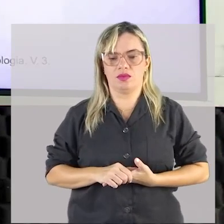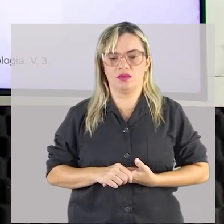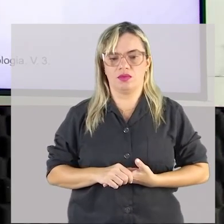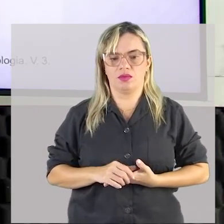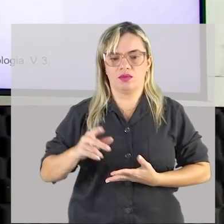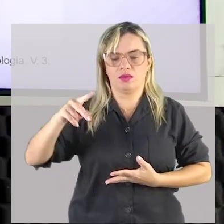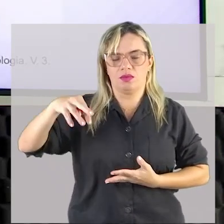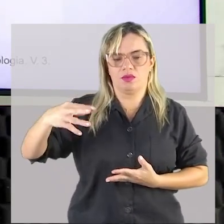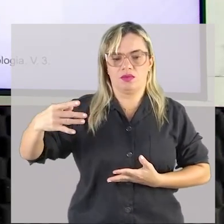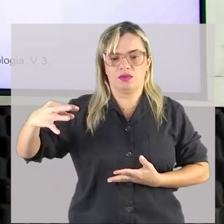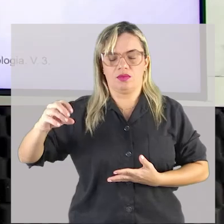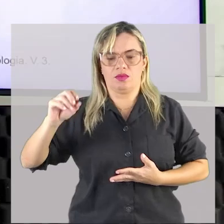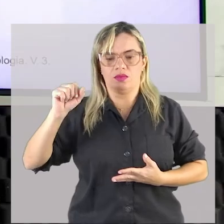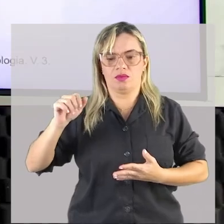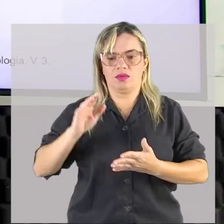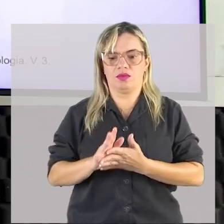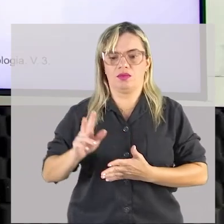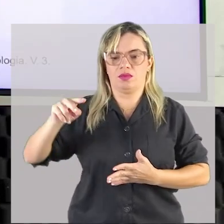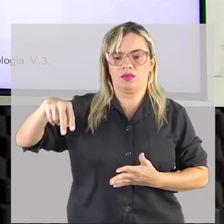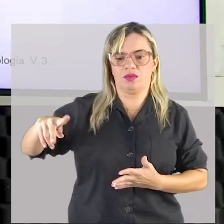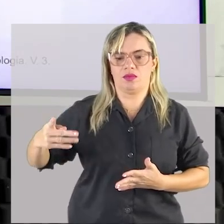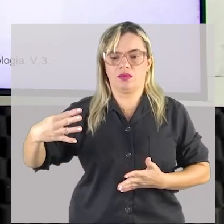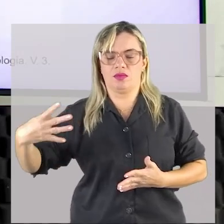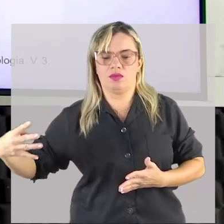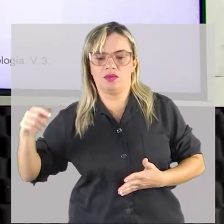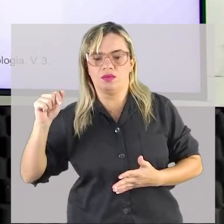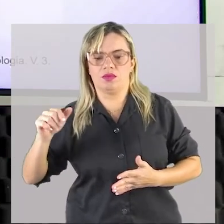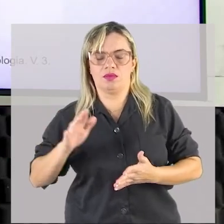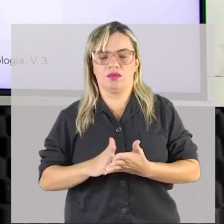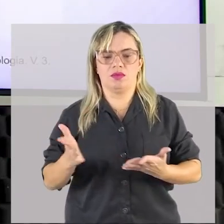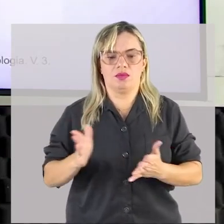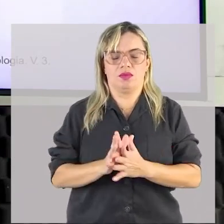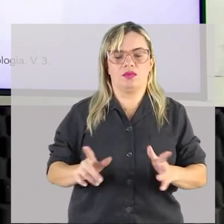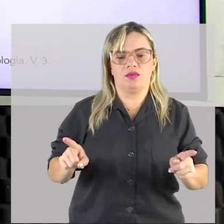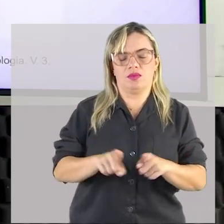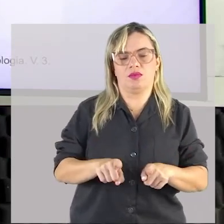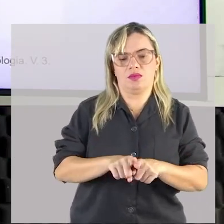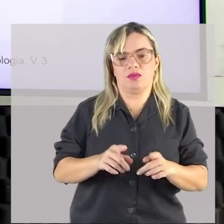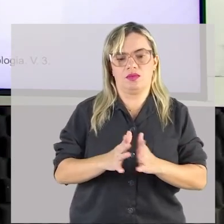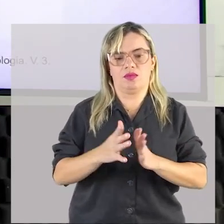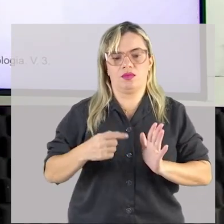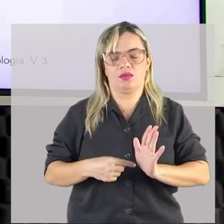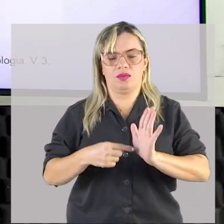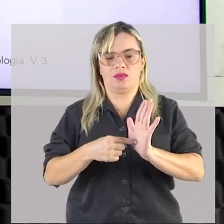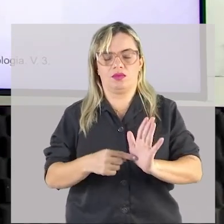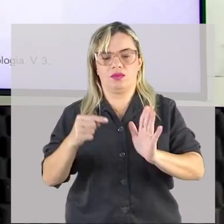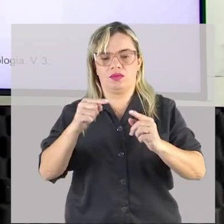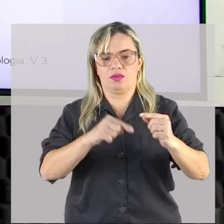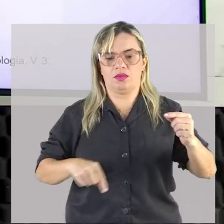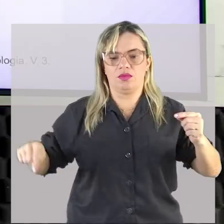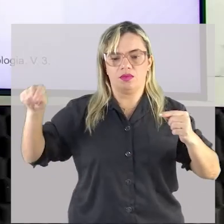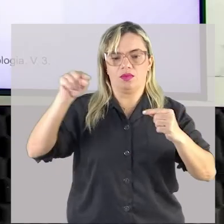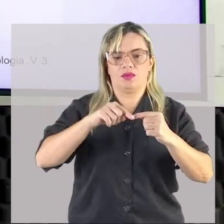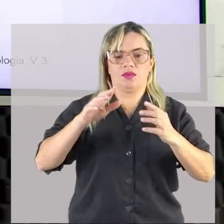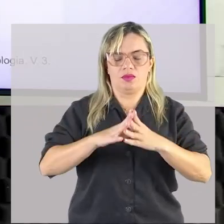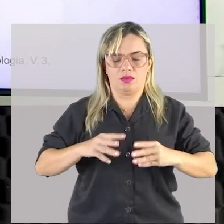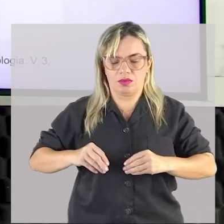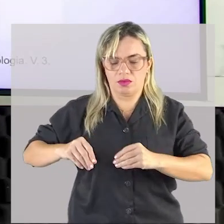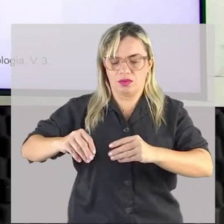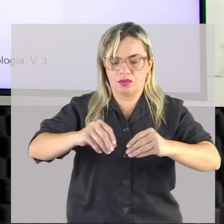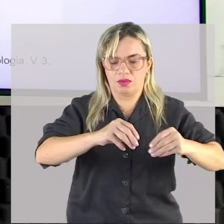O nitrato e a amônia que estão aqui também sendo indicadas, a gente vê que já tem mais a ver com o